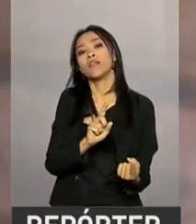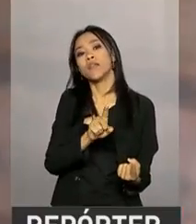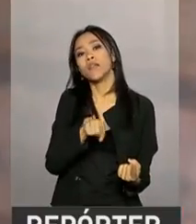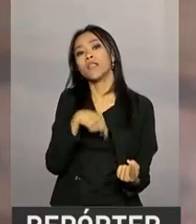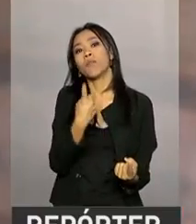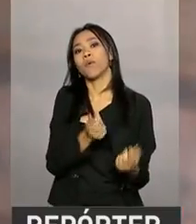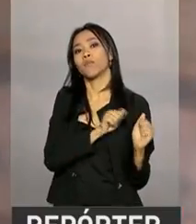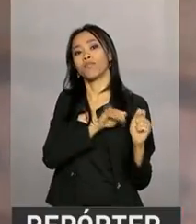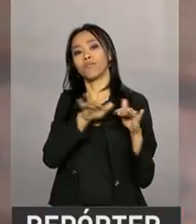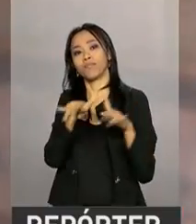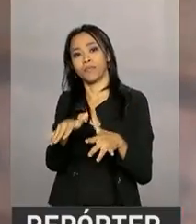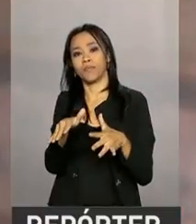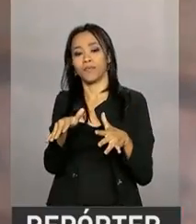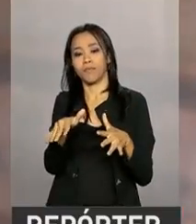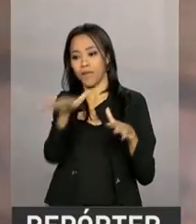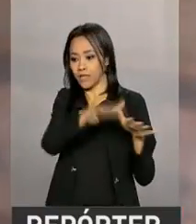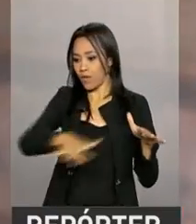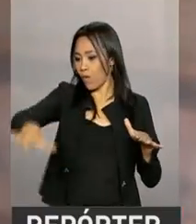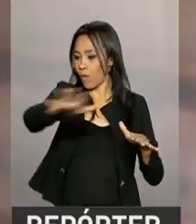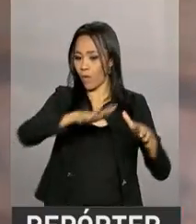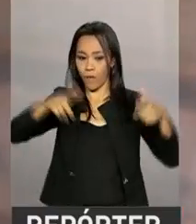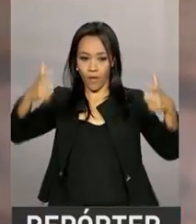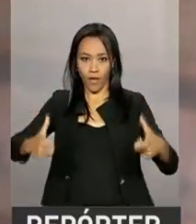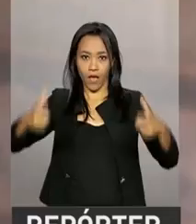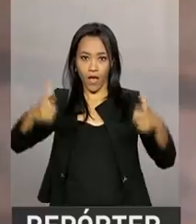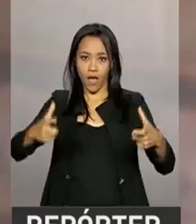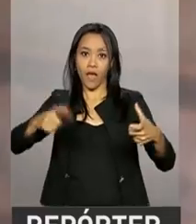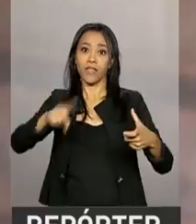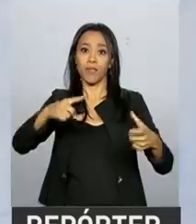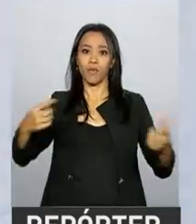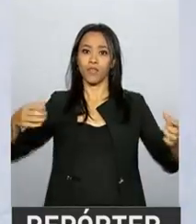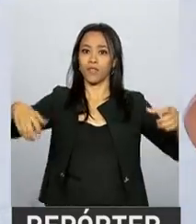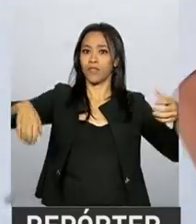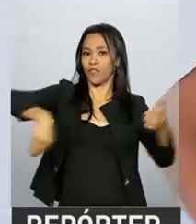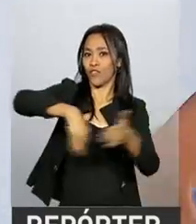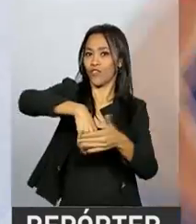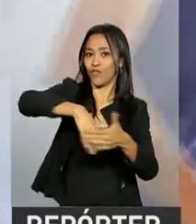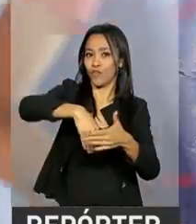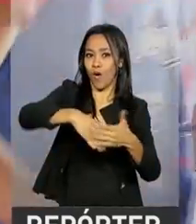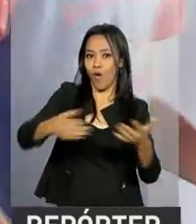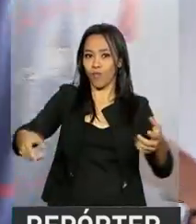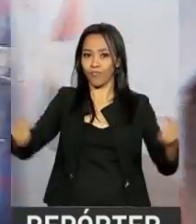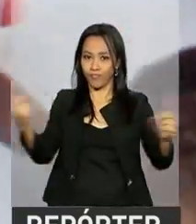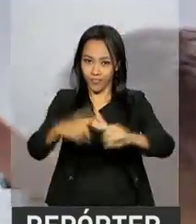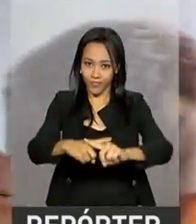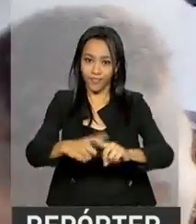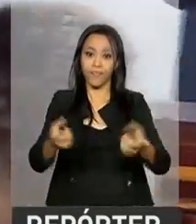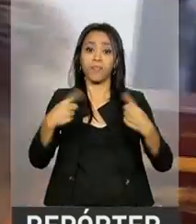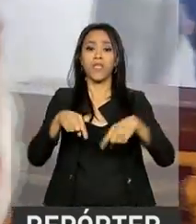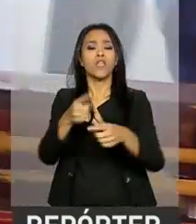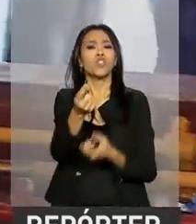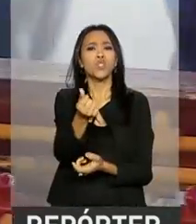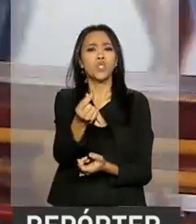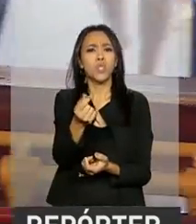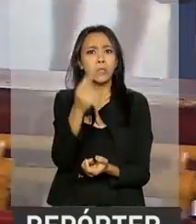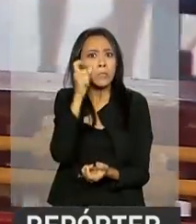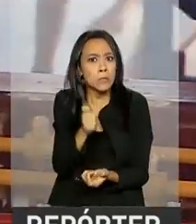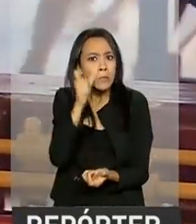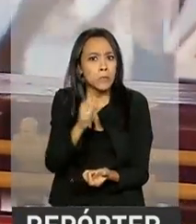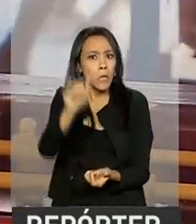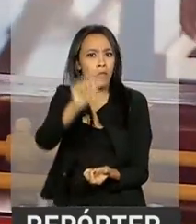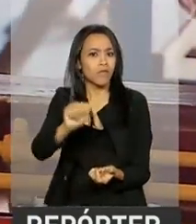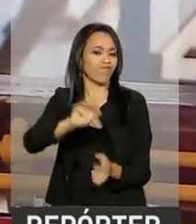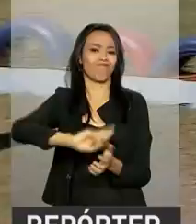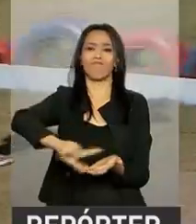aqui para área e nós formamos time e jogamos. A Associação Viver não tem fins lucrativos e atende